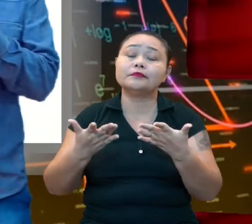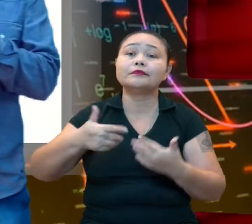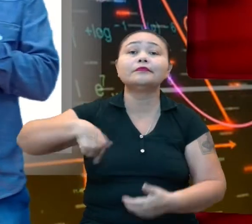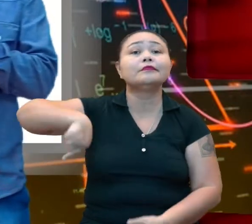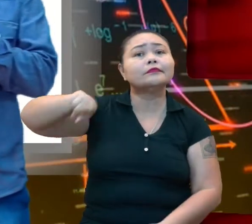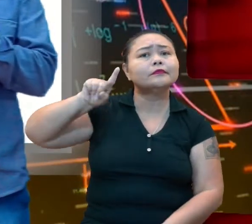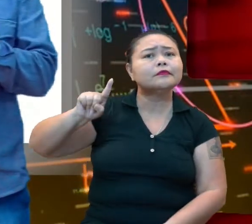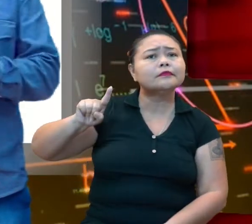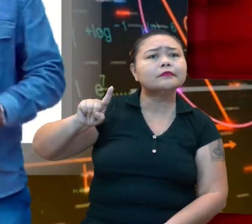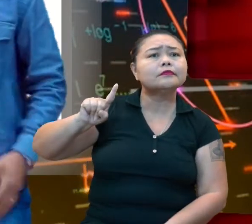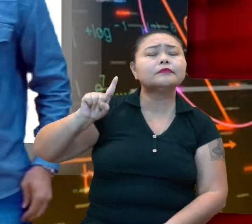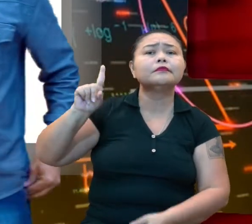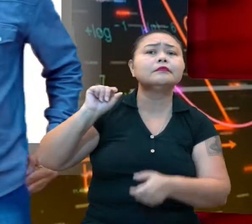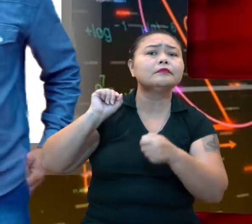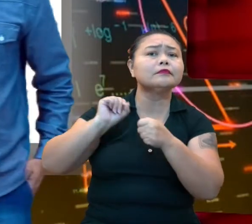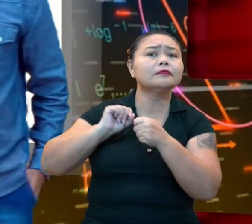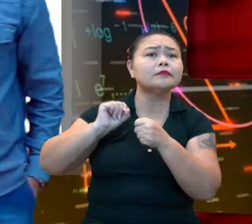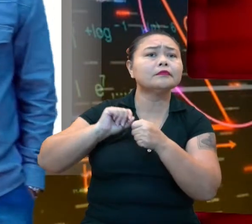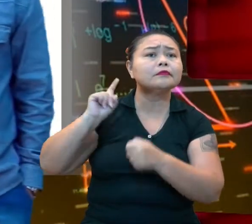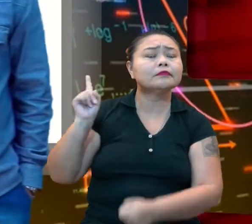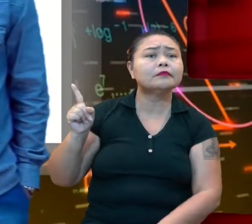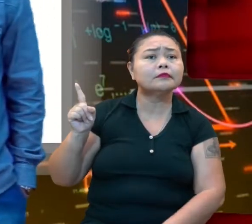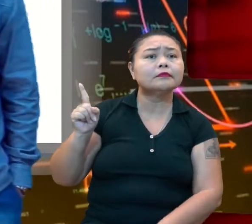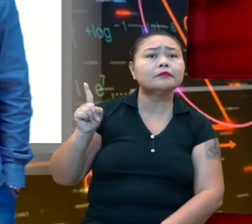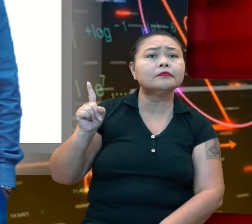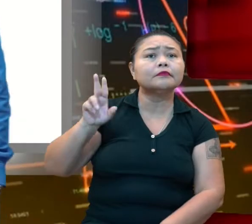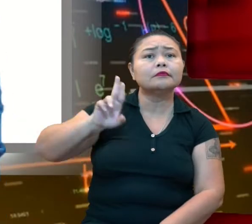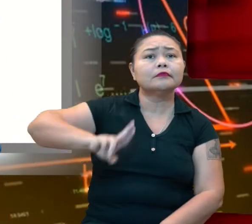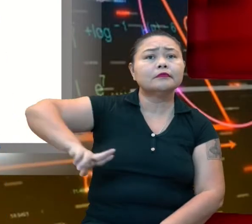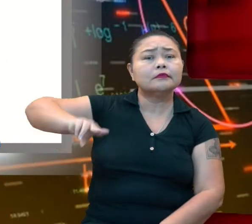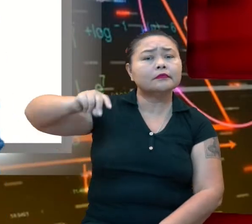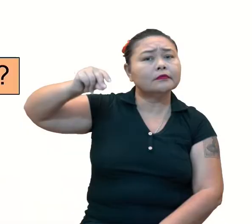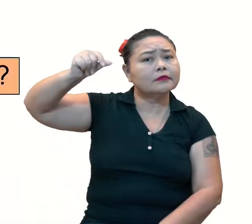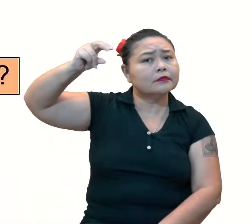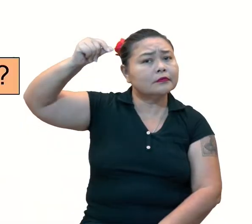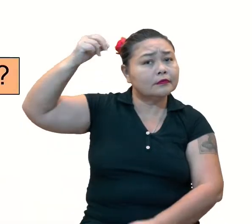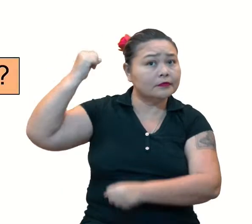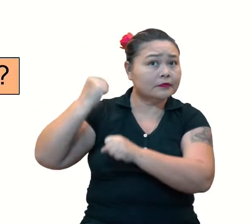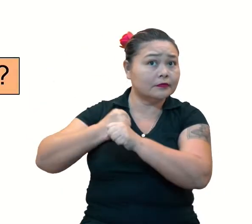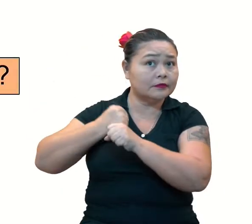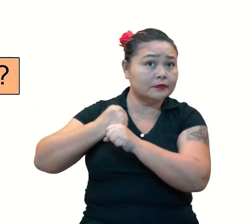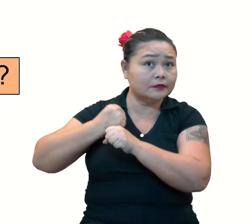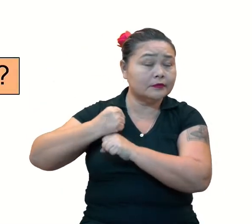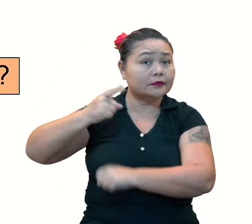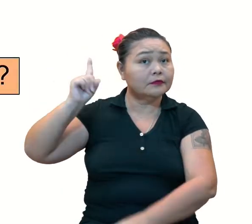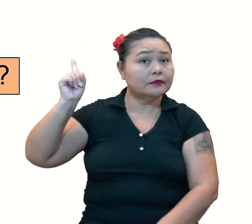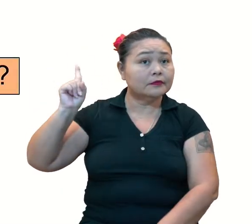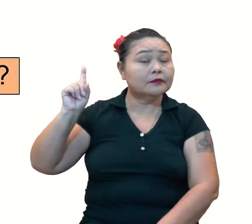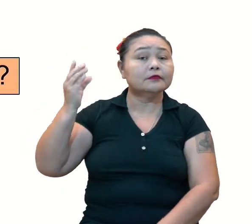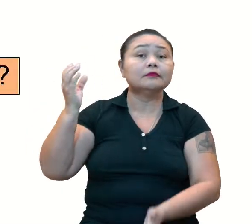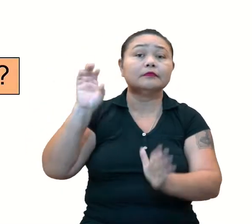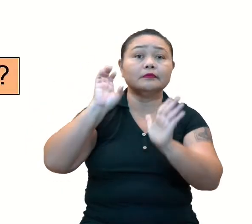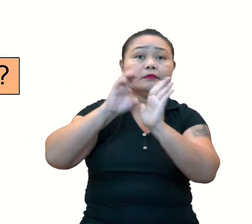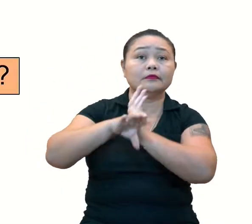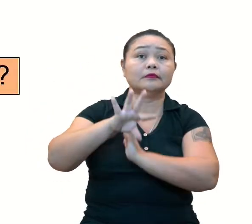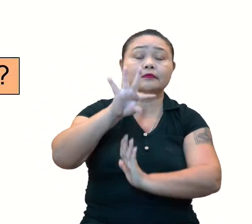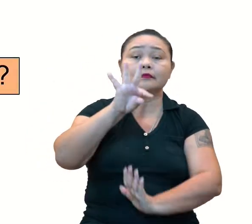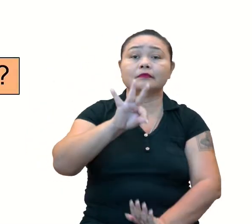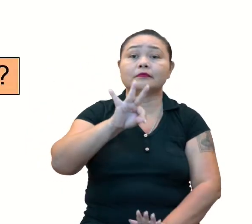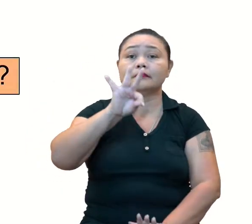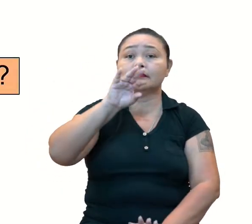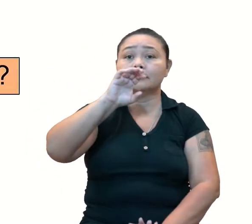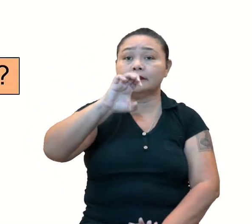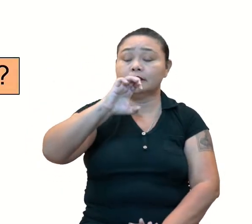aí, o que ele faz, né? Olha lá, usado há centenas de anos, vamos dar a definição. O teodolito é um instrumento